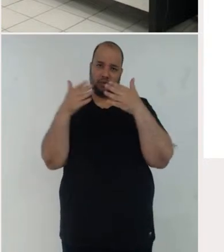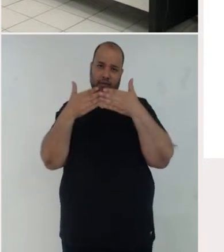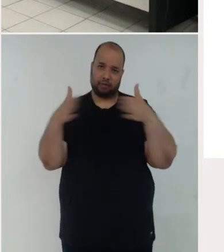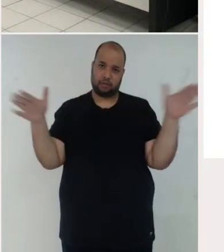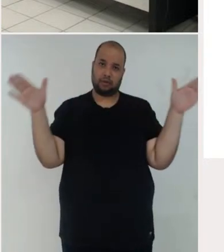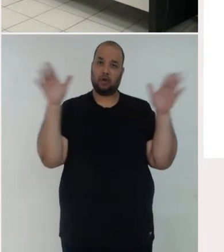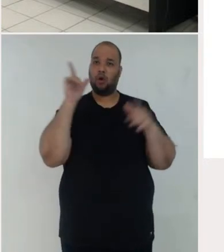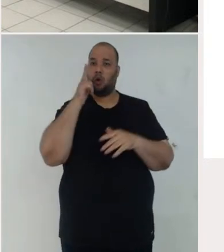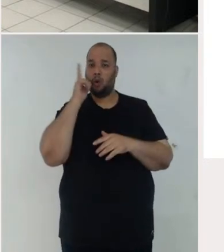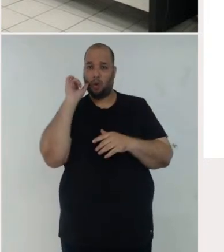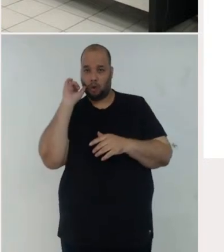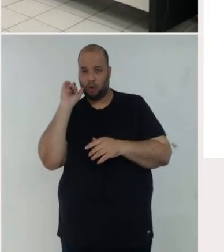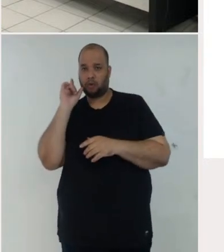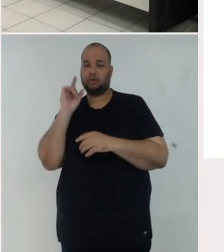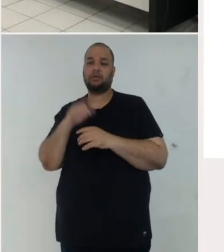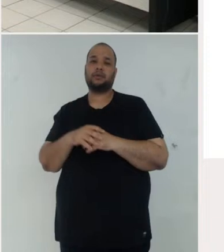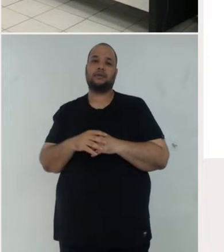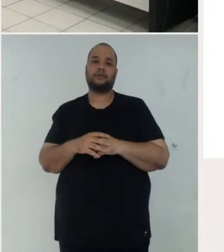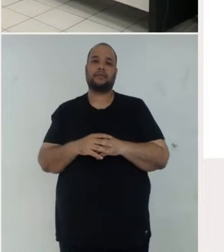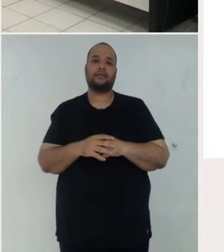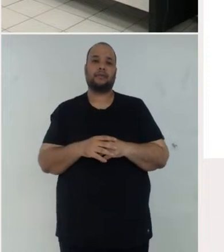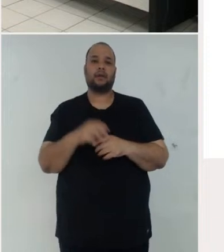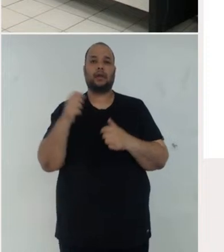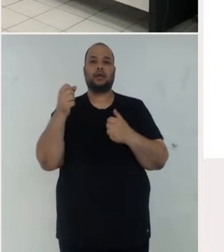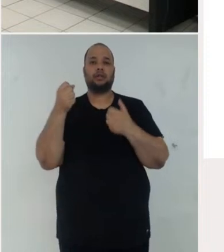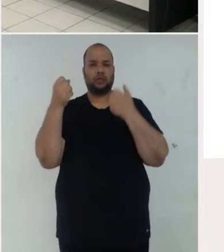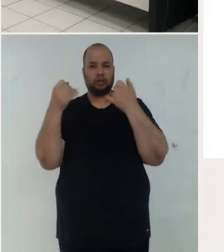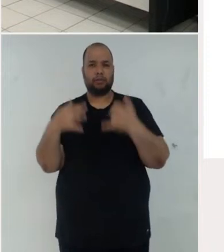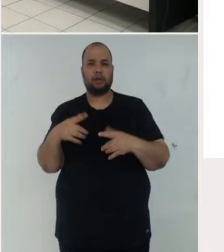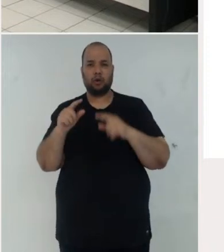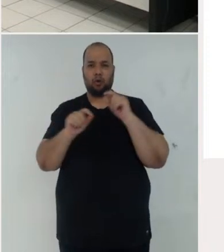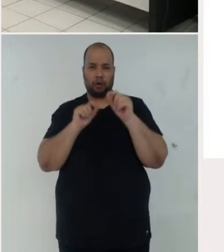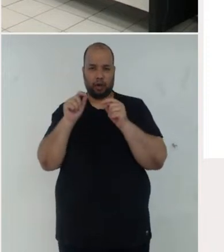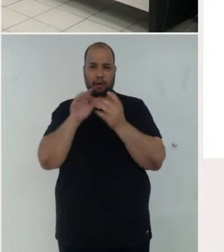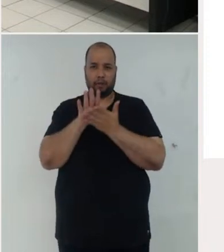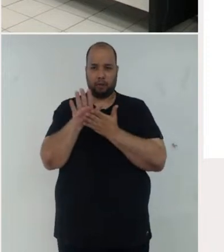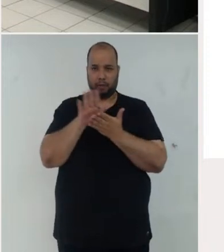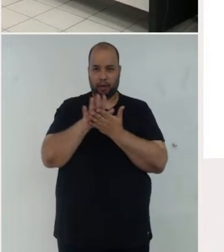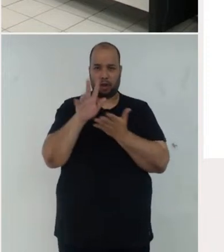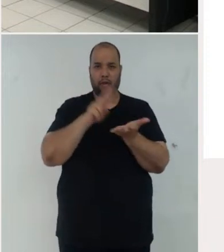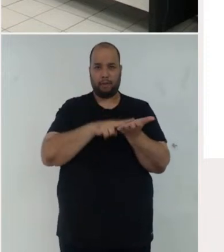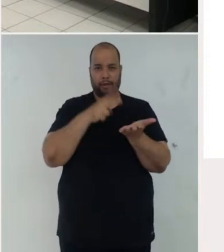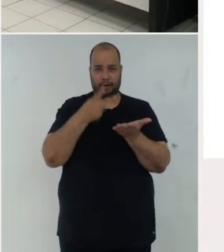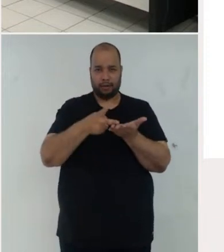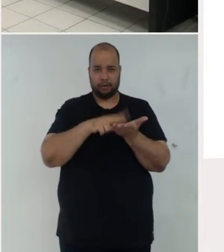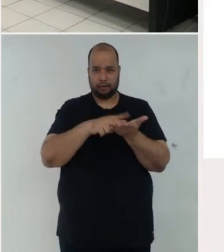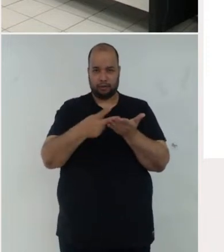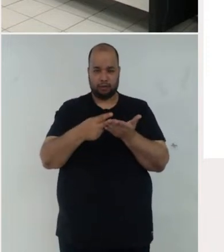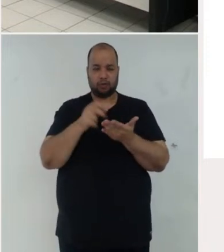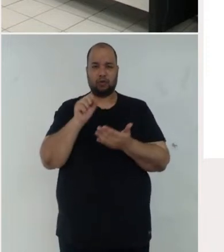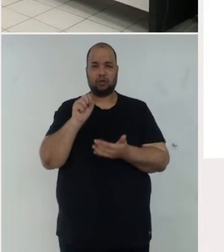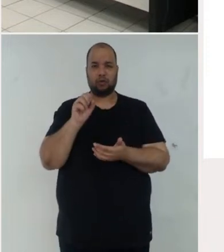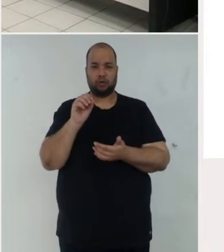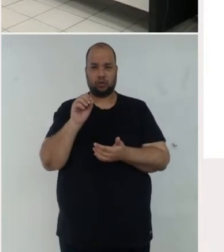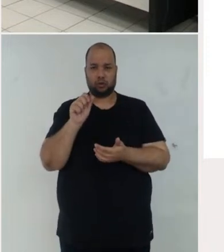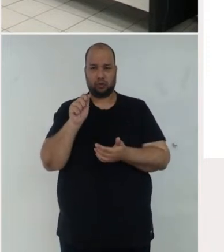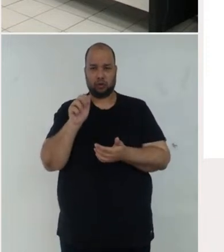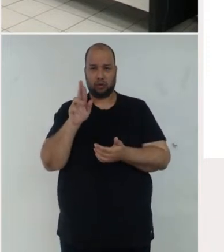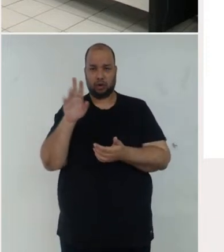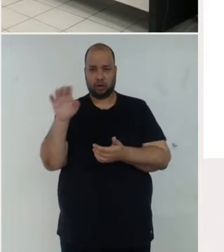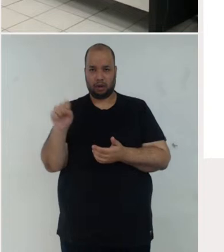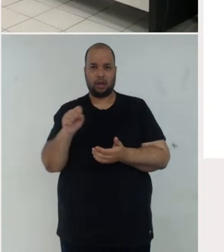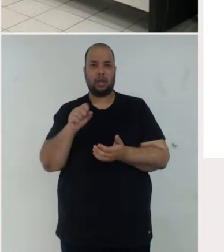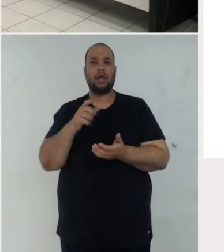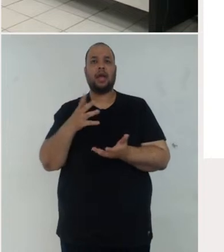aqui, quando a Moeua falou do Soale, que ela ia pleitear, publicar uma tradução do Soale para o português na Caderno, eu disse,